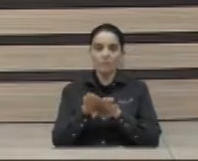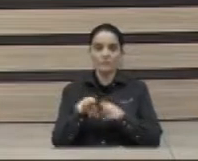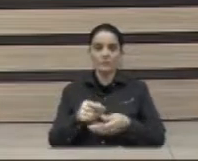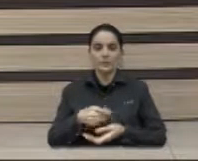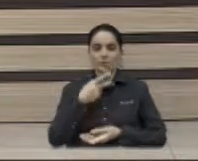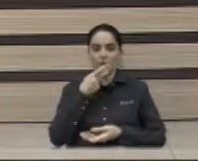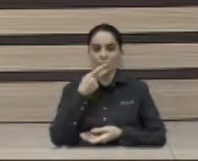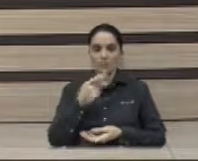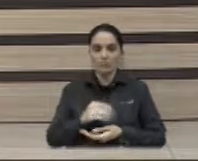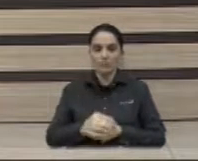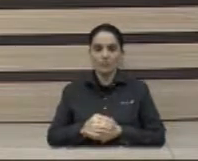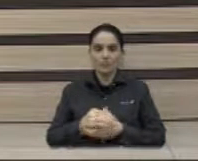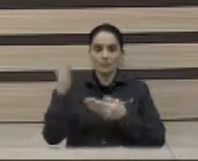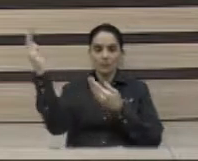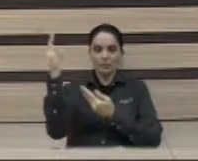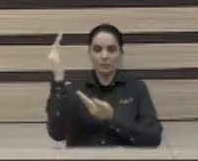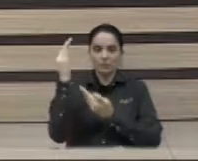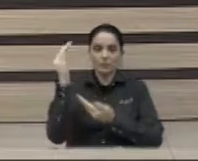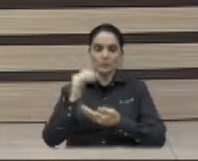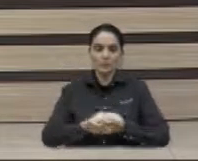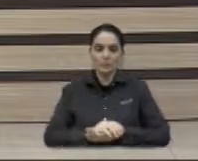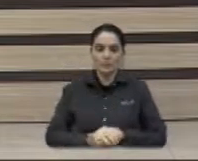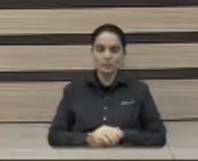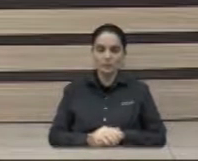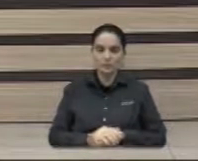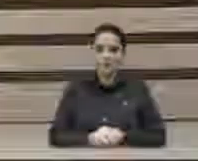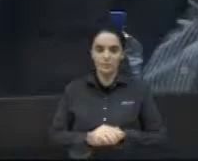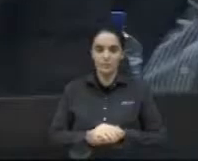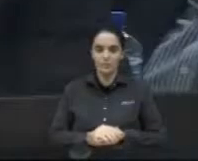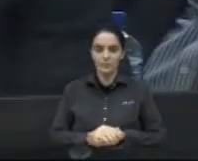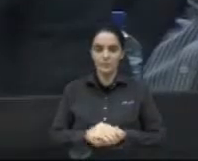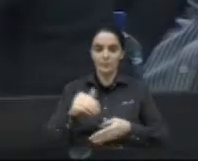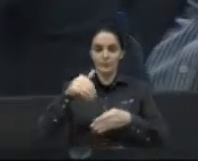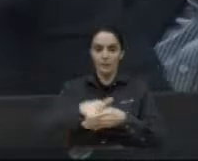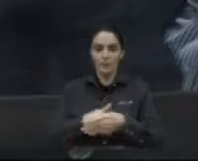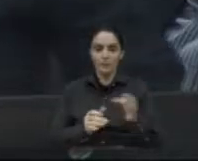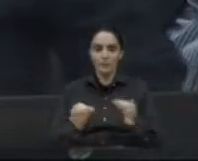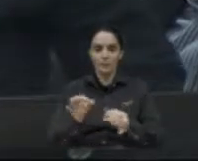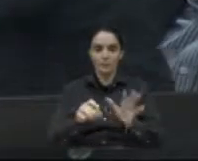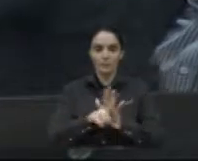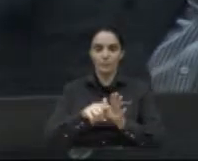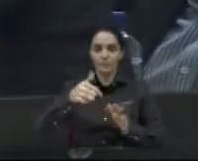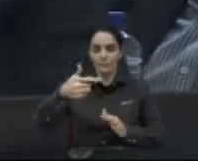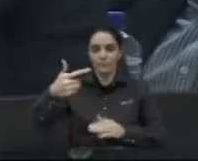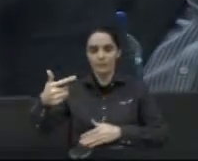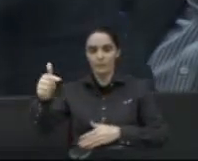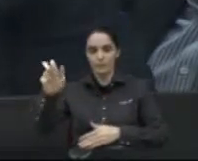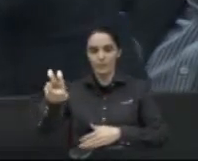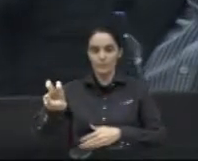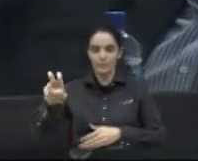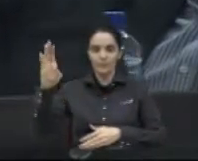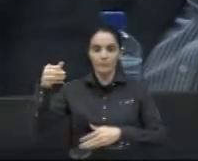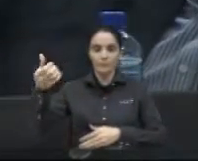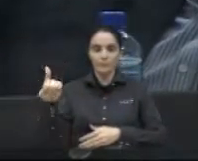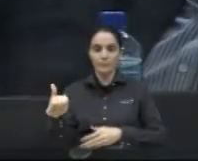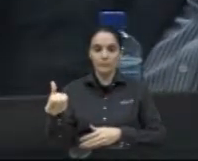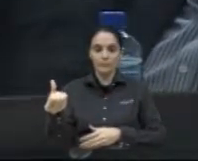dessa homenagem que nós prestamos aqui, votando o projeto de lei número 125/2016 e o